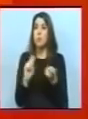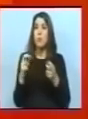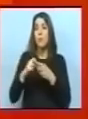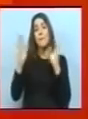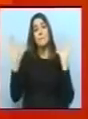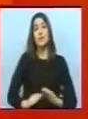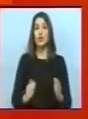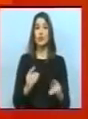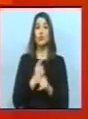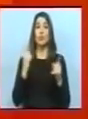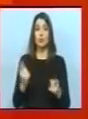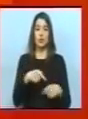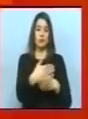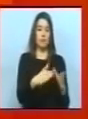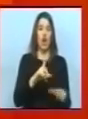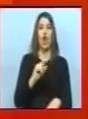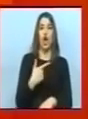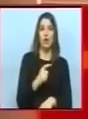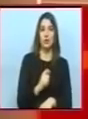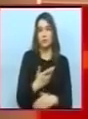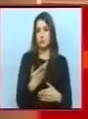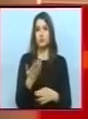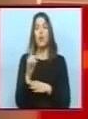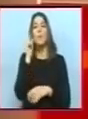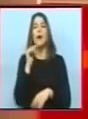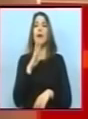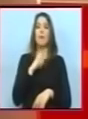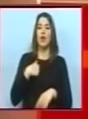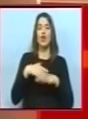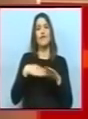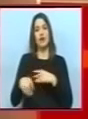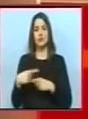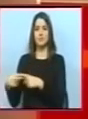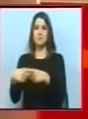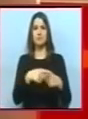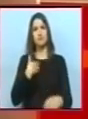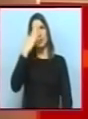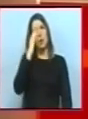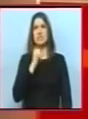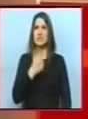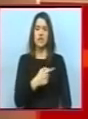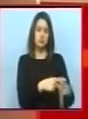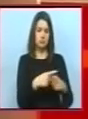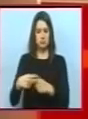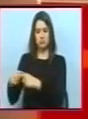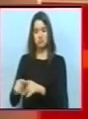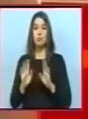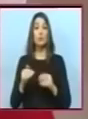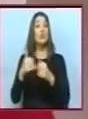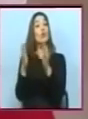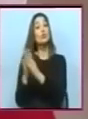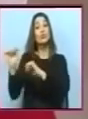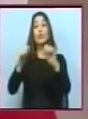lotes, o pai ou a mãe que ainda está viva que faz aquela divisão da forma que acha justa, todos têm que concordar, porque ninguém